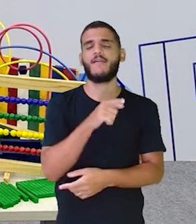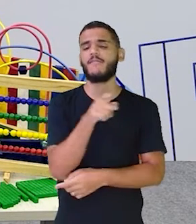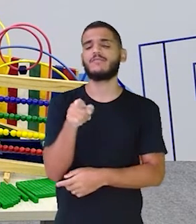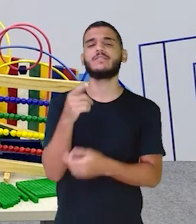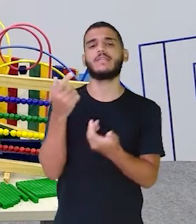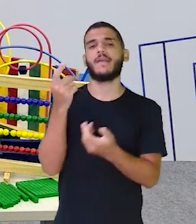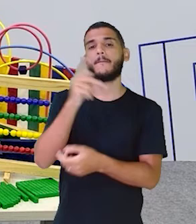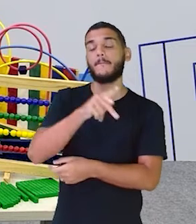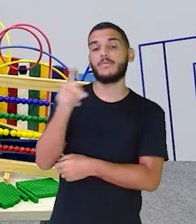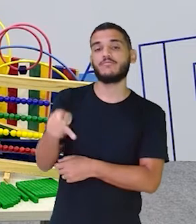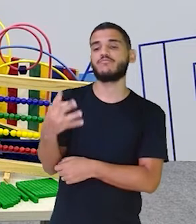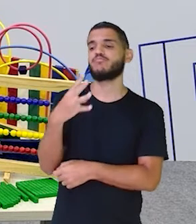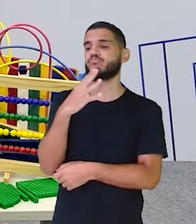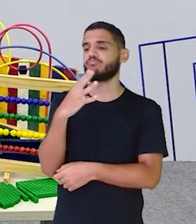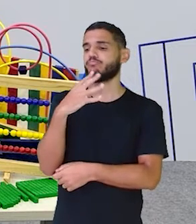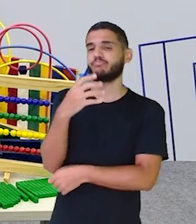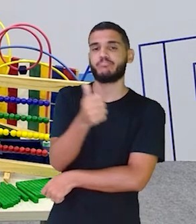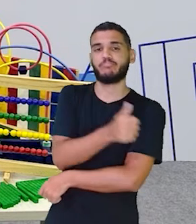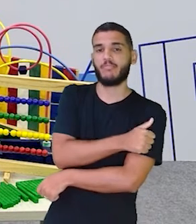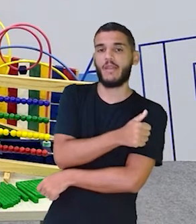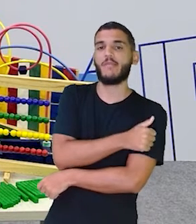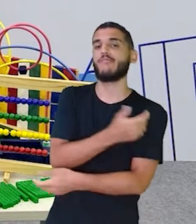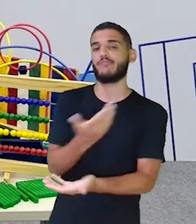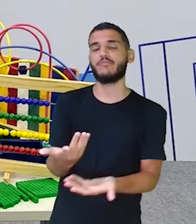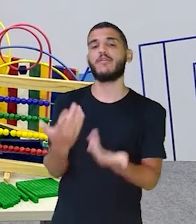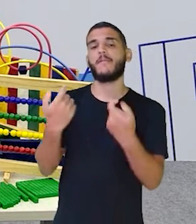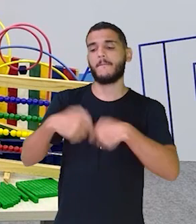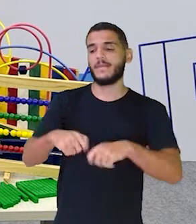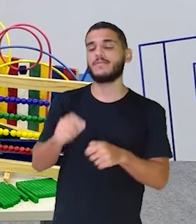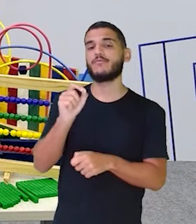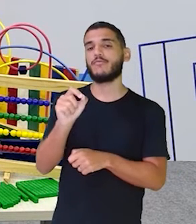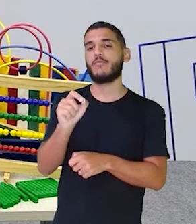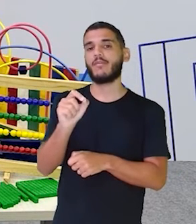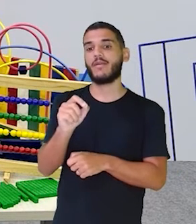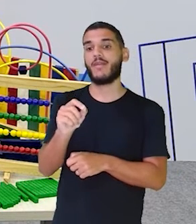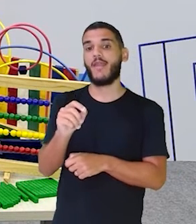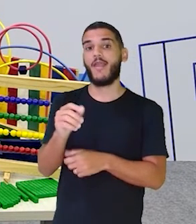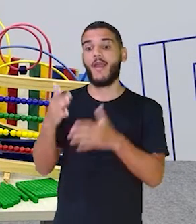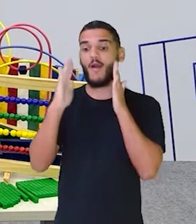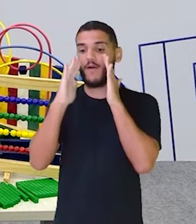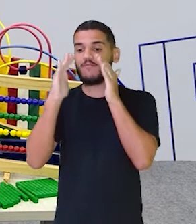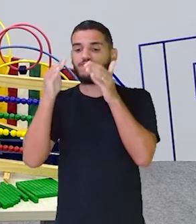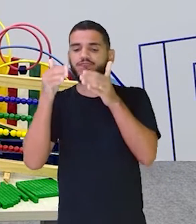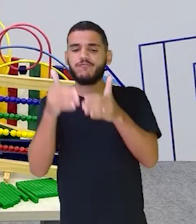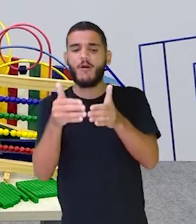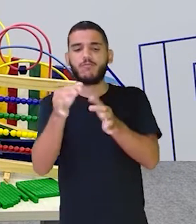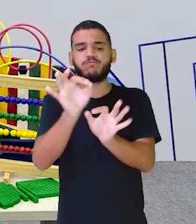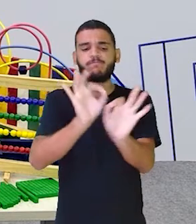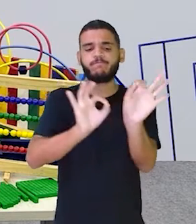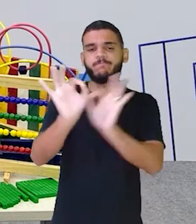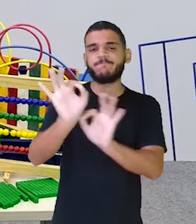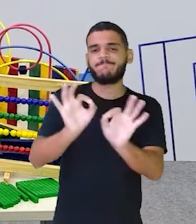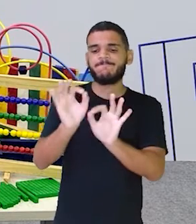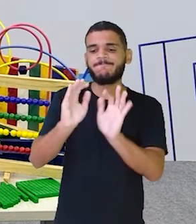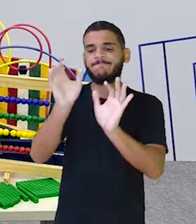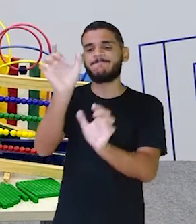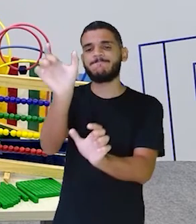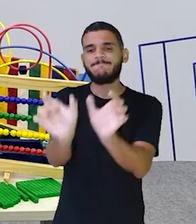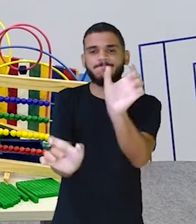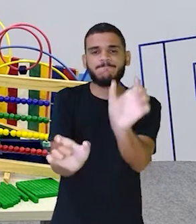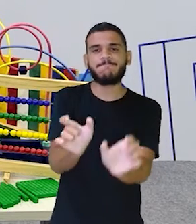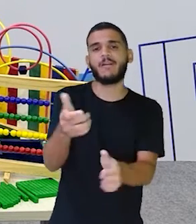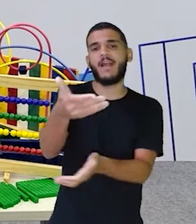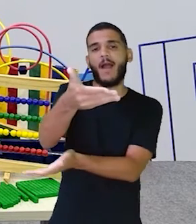conhece o seu aluno, que conhece o seu estudante, é que vai estar mediando para que o seu trabalho seja,